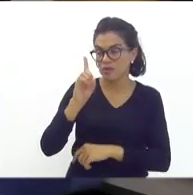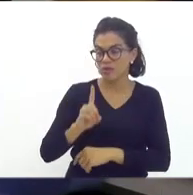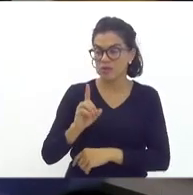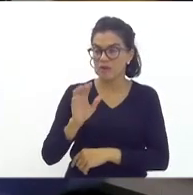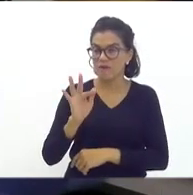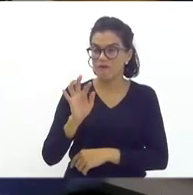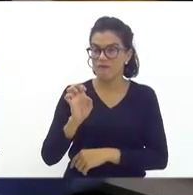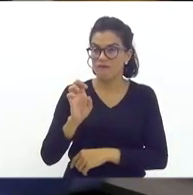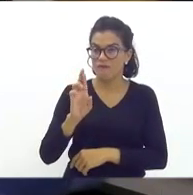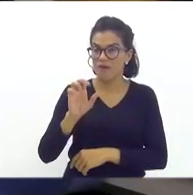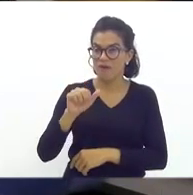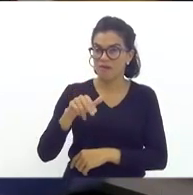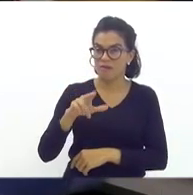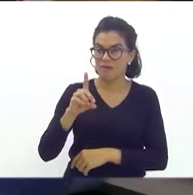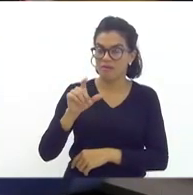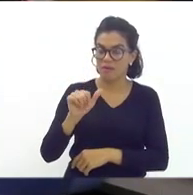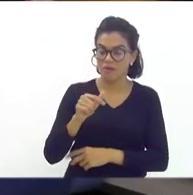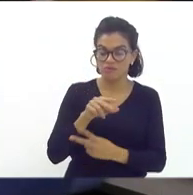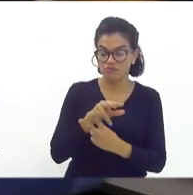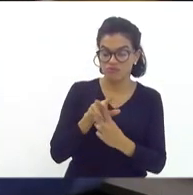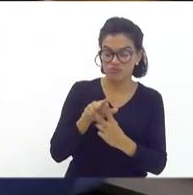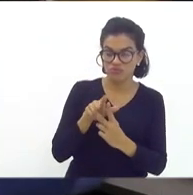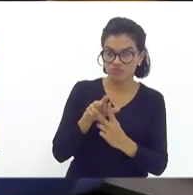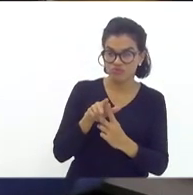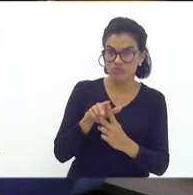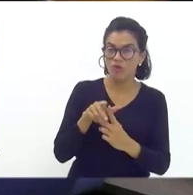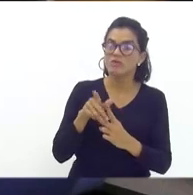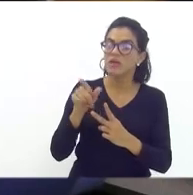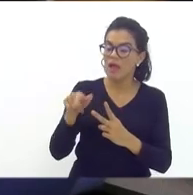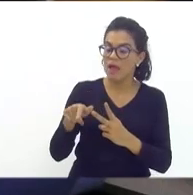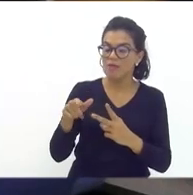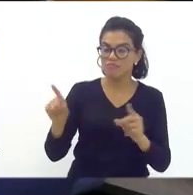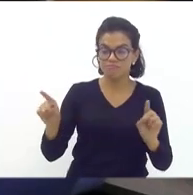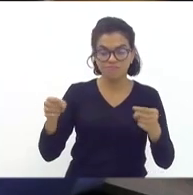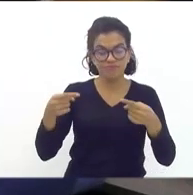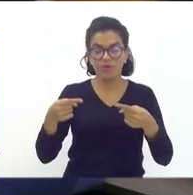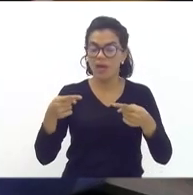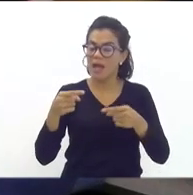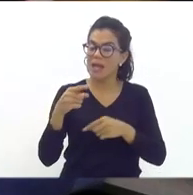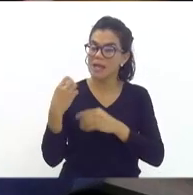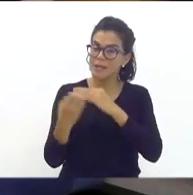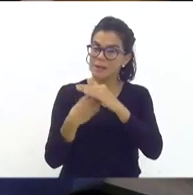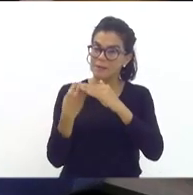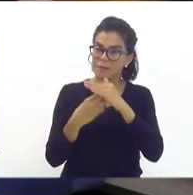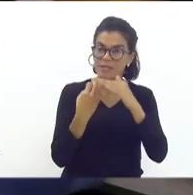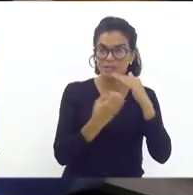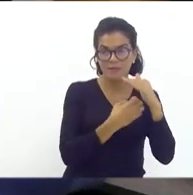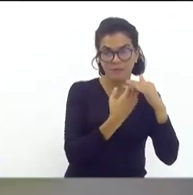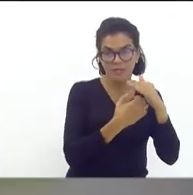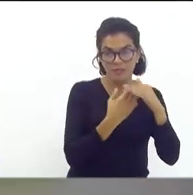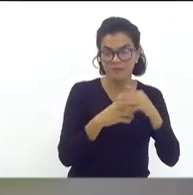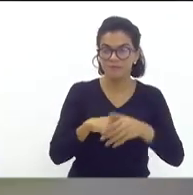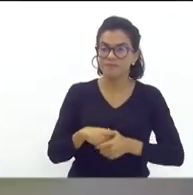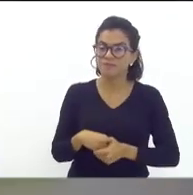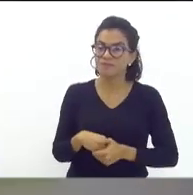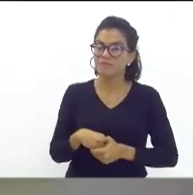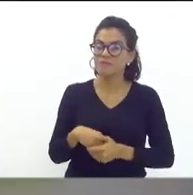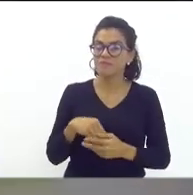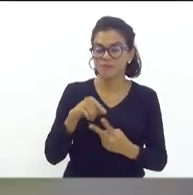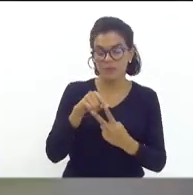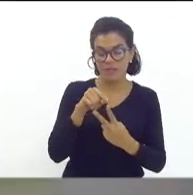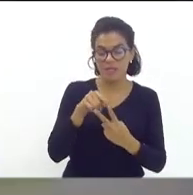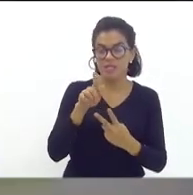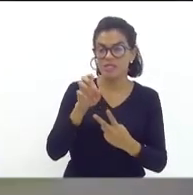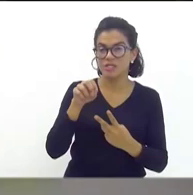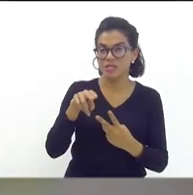o outro não ambos os requerimentos inclui a oitiva das duas empresas solicitadas pelo Deputado Tiago Rangel a presidente da Nature a genézer e